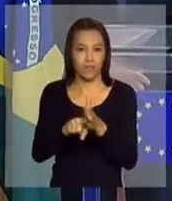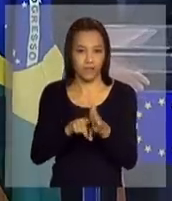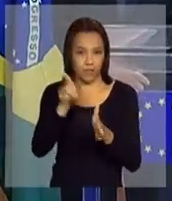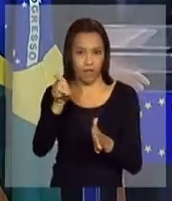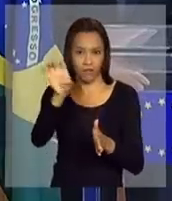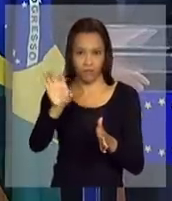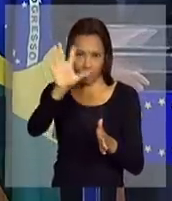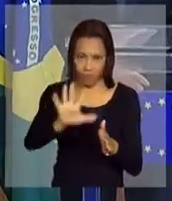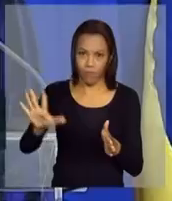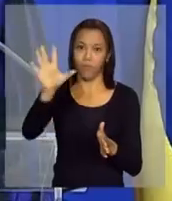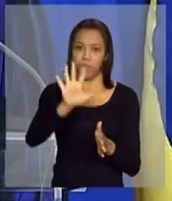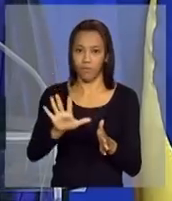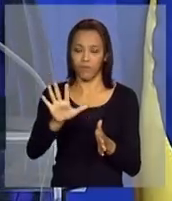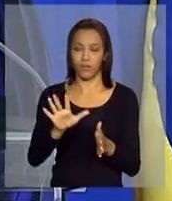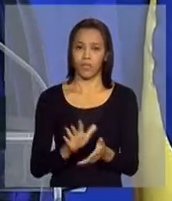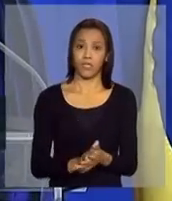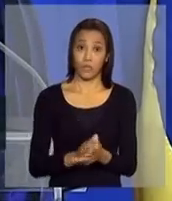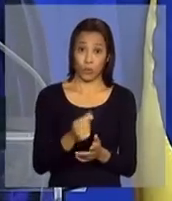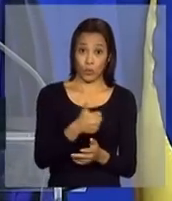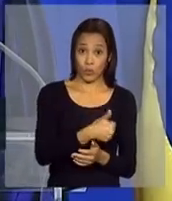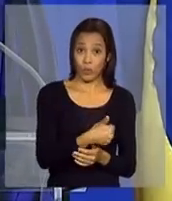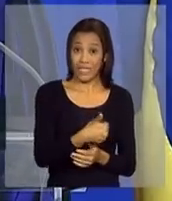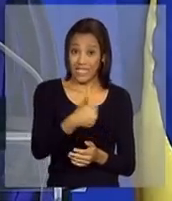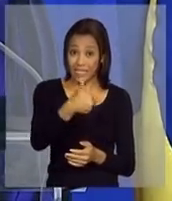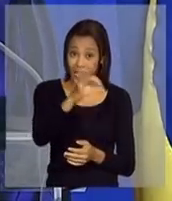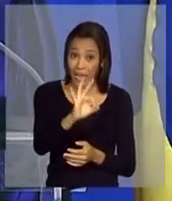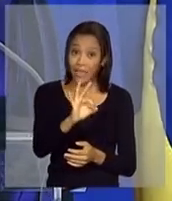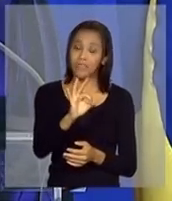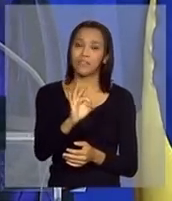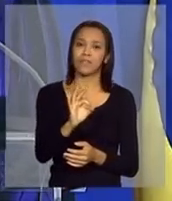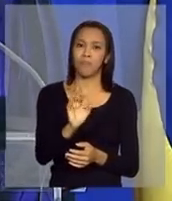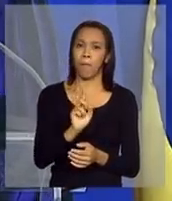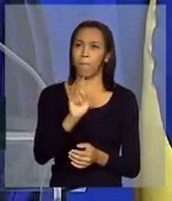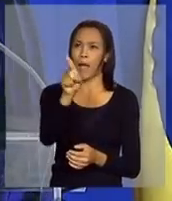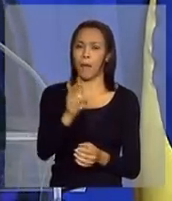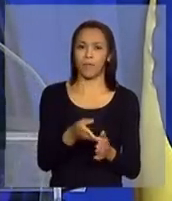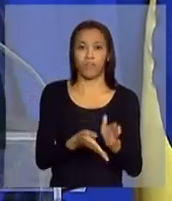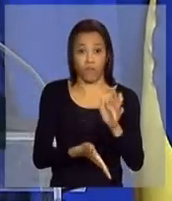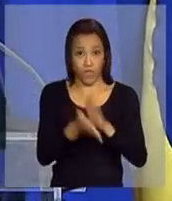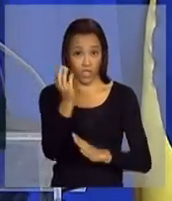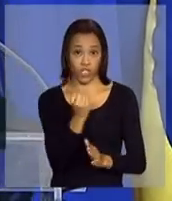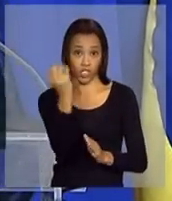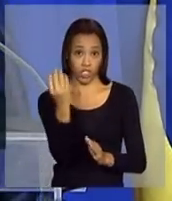Europa. Entre os 10 principais destinos, né,